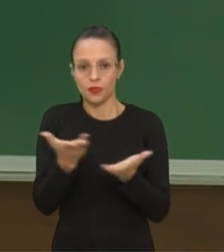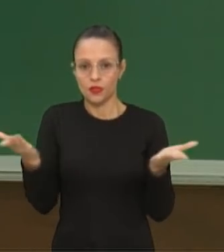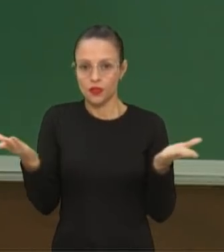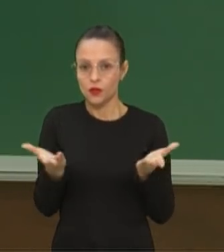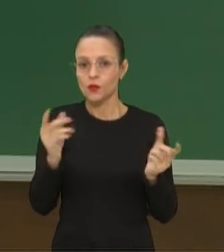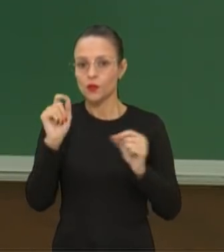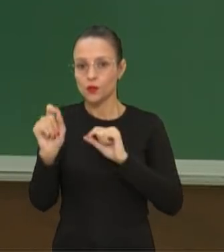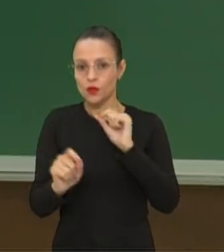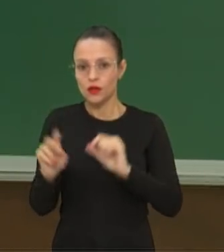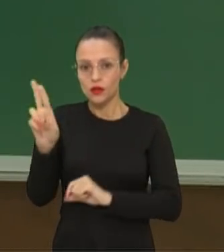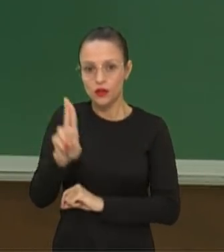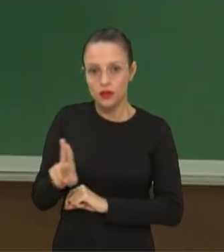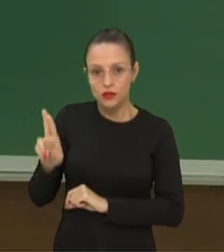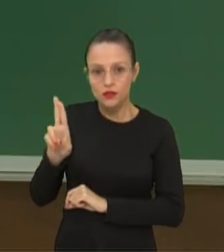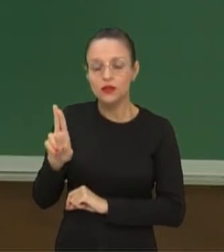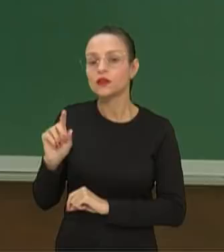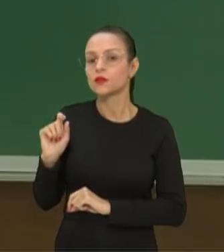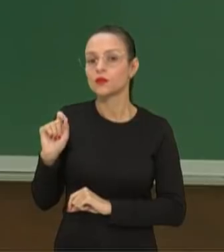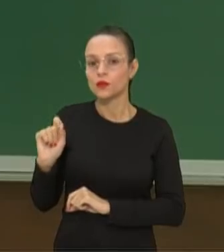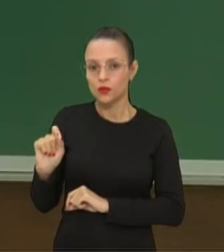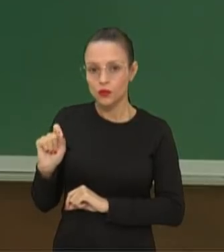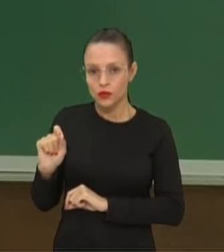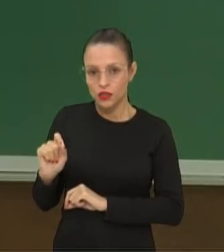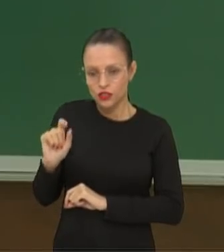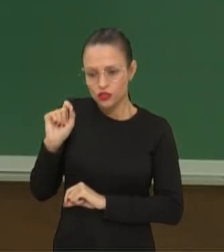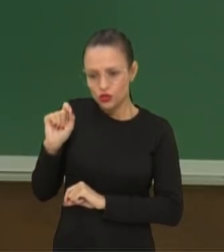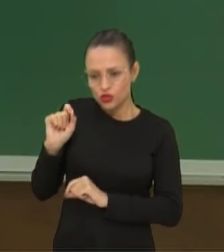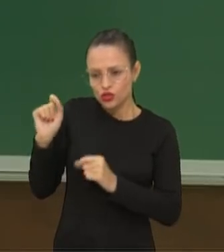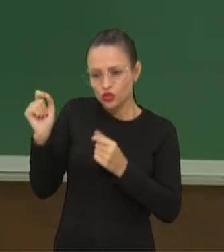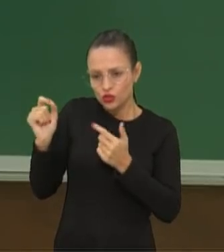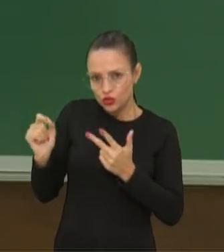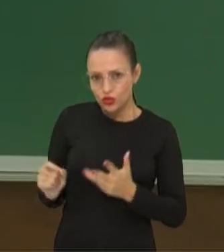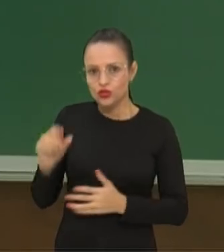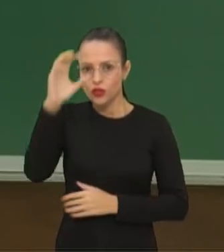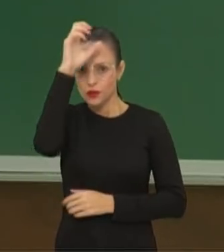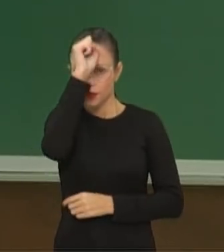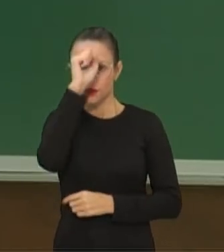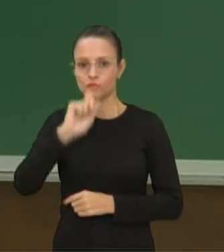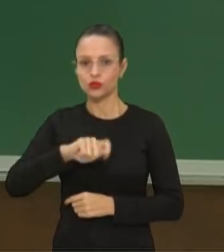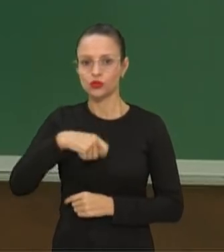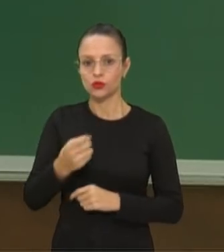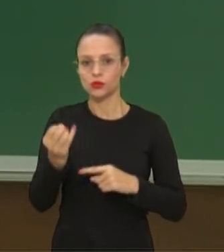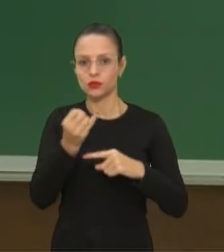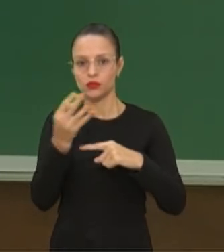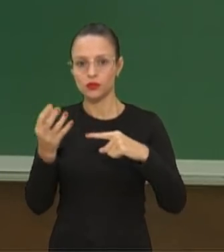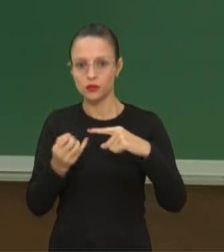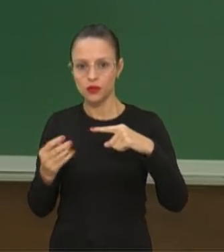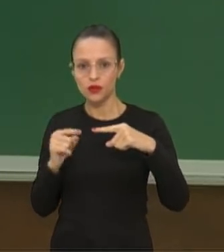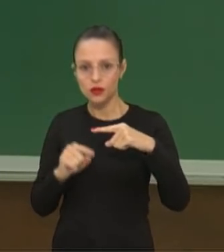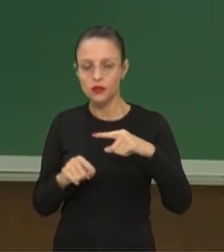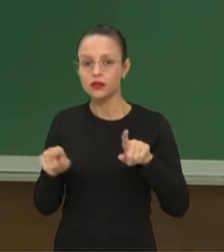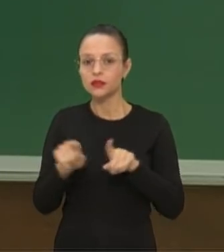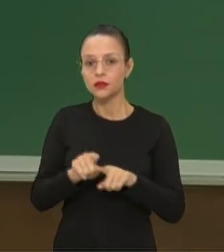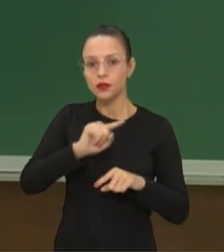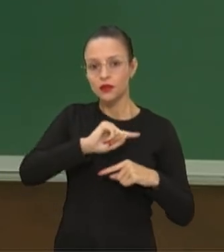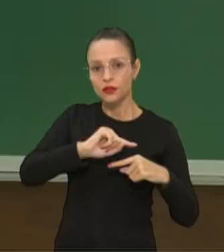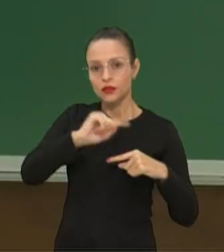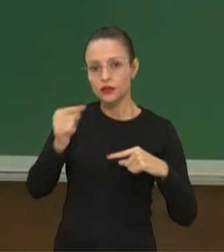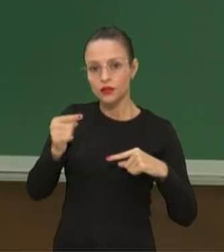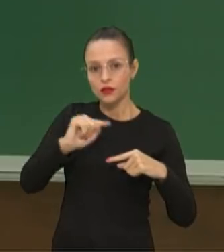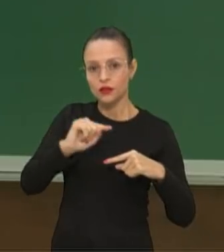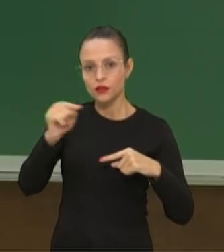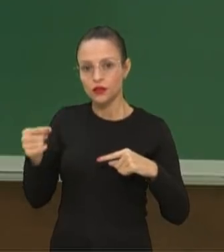Nós vamos usar hoje, além das ideias que nós já aprendemos sobre equação com denominador, nós vamos utilizar a propriedade distributiva em alguns